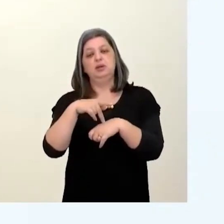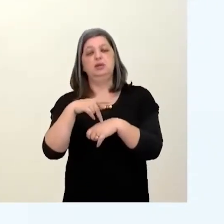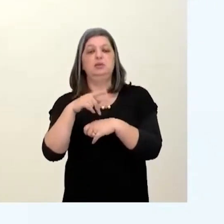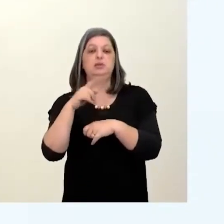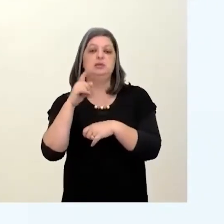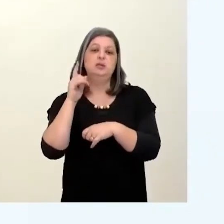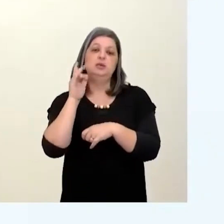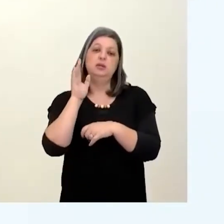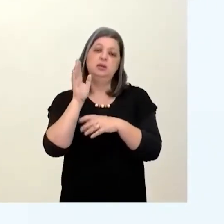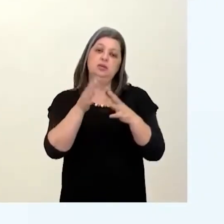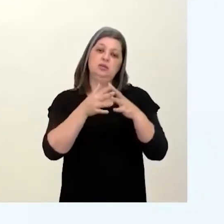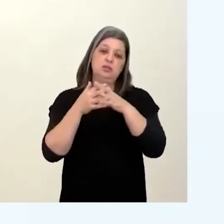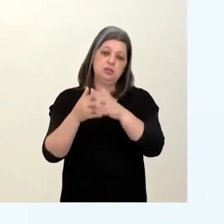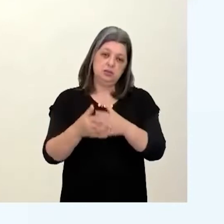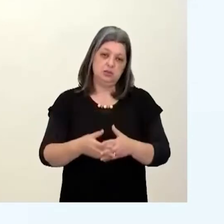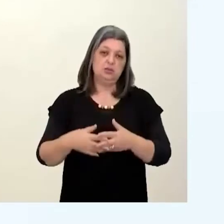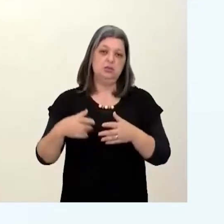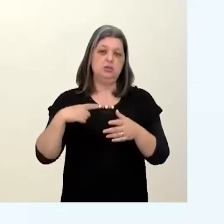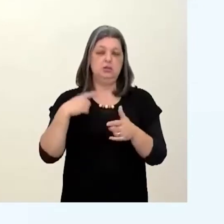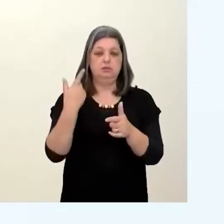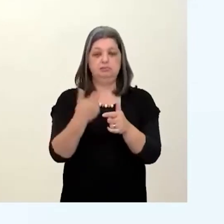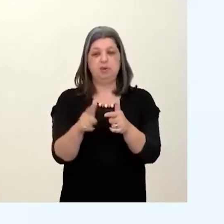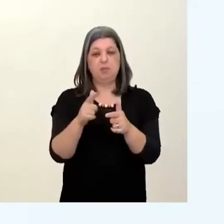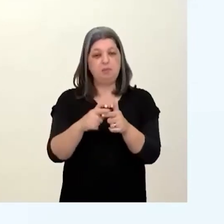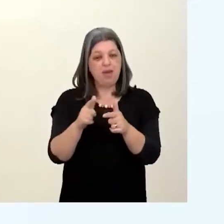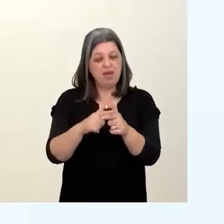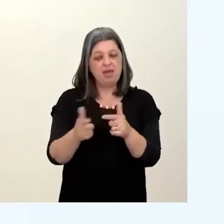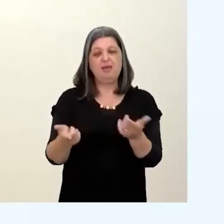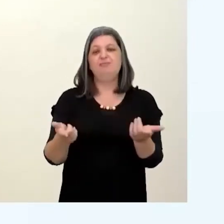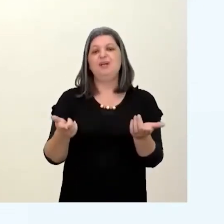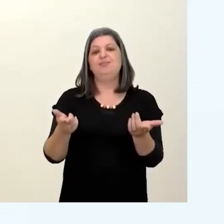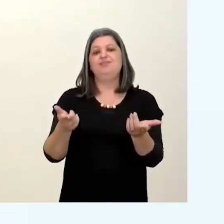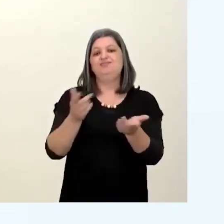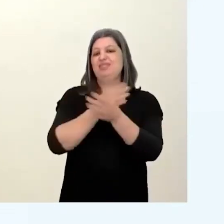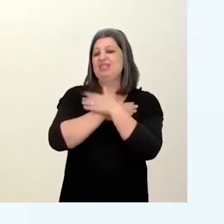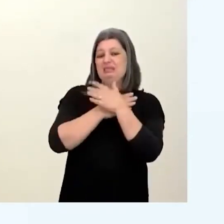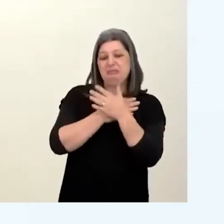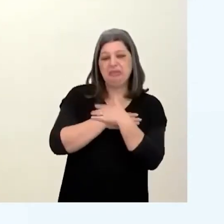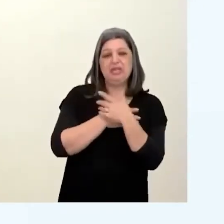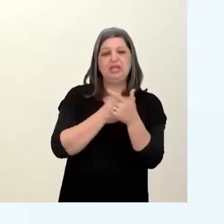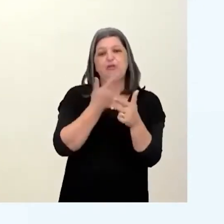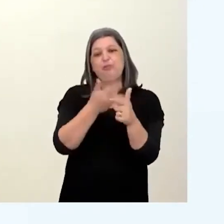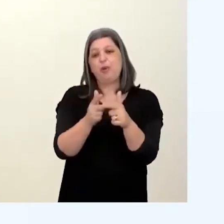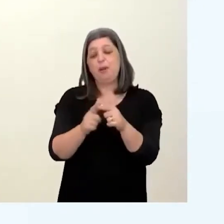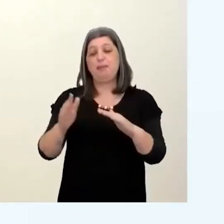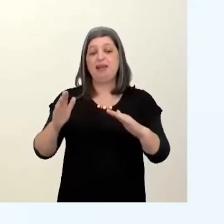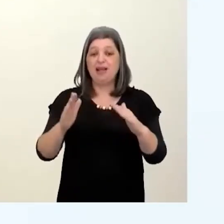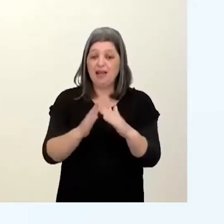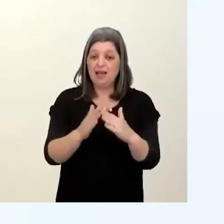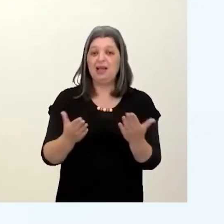urbana, com problemas de desemprego, né, de moradia, de